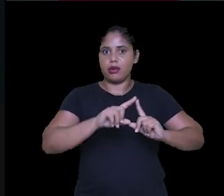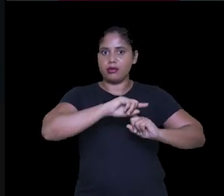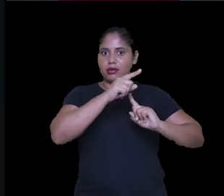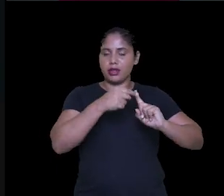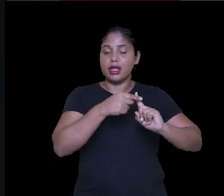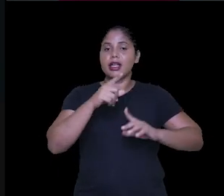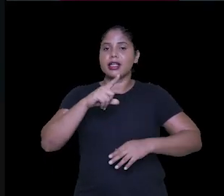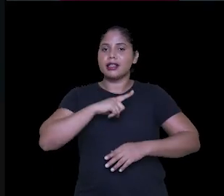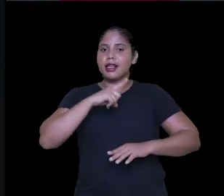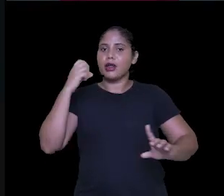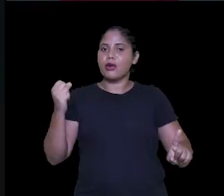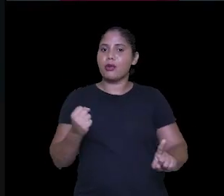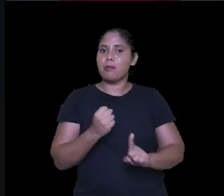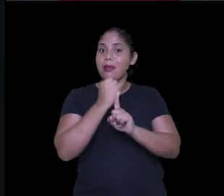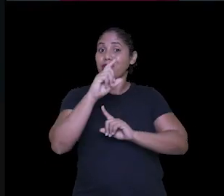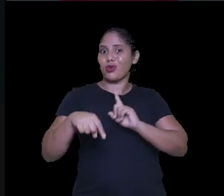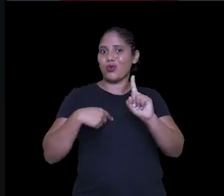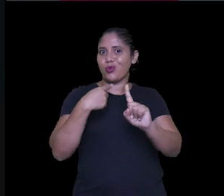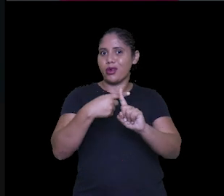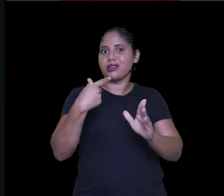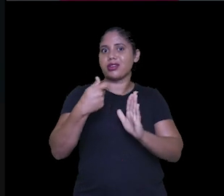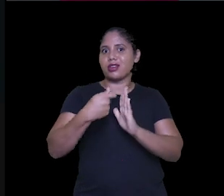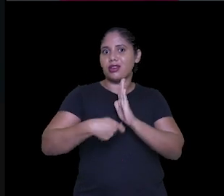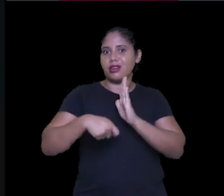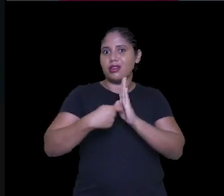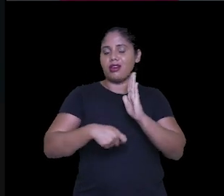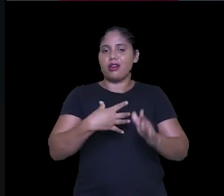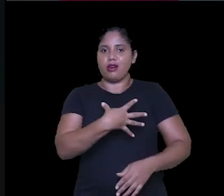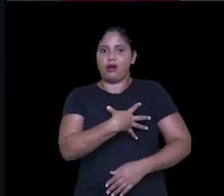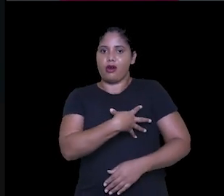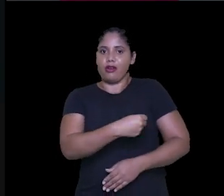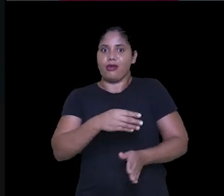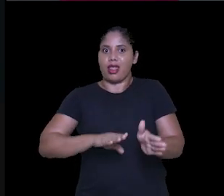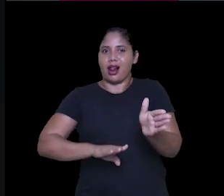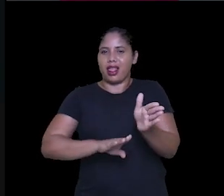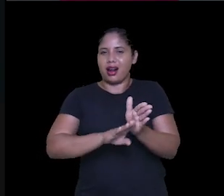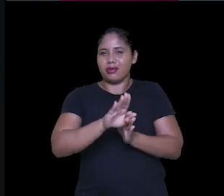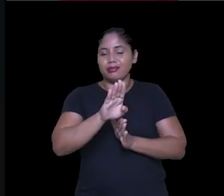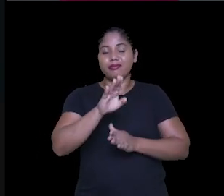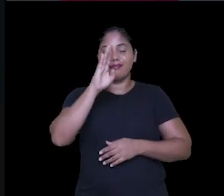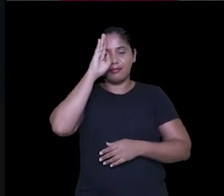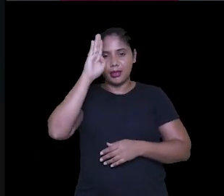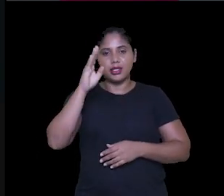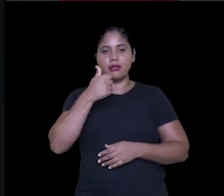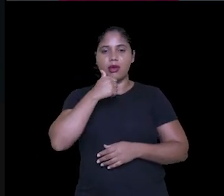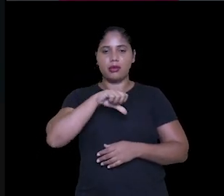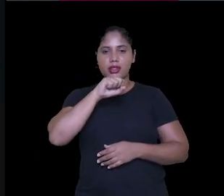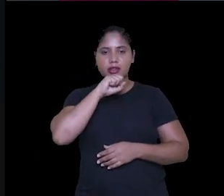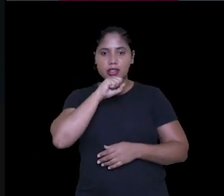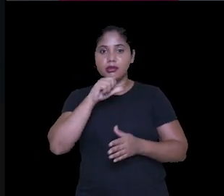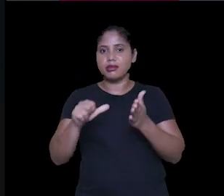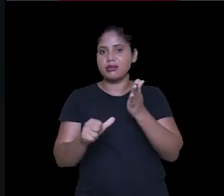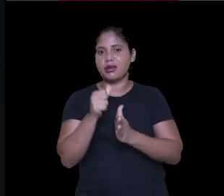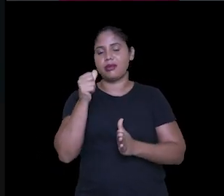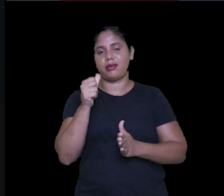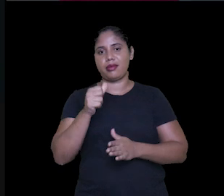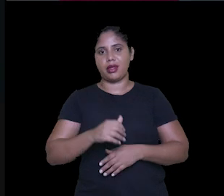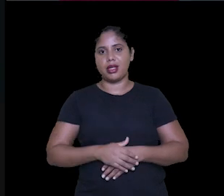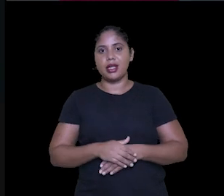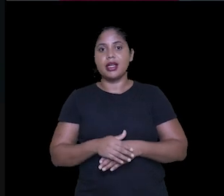positivo nas taxas de aleitamento, especialmente para aquelas mães de primeira viagem. Durante o